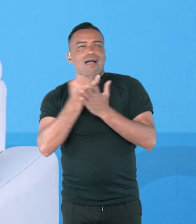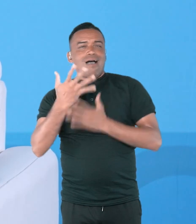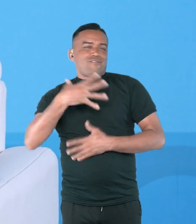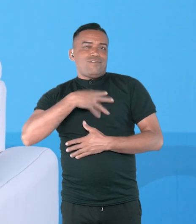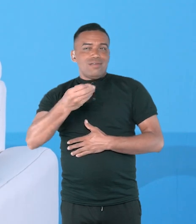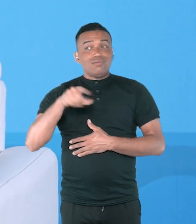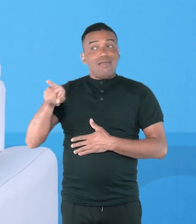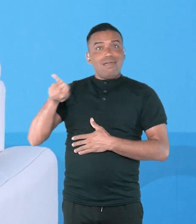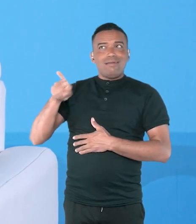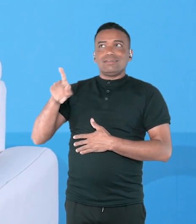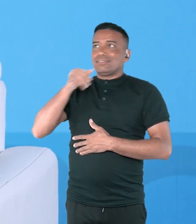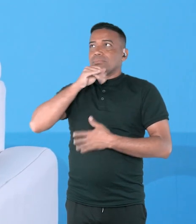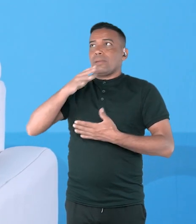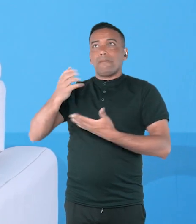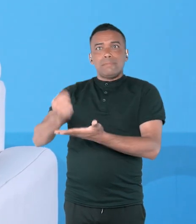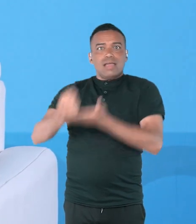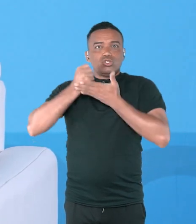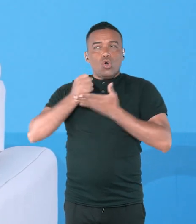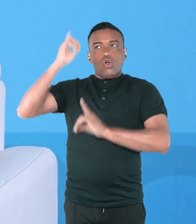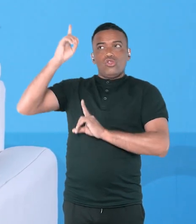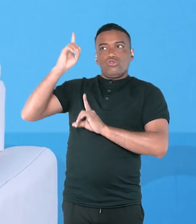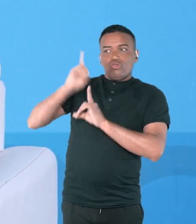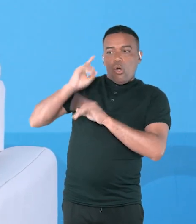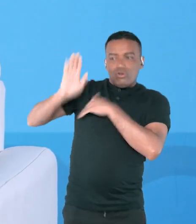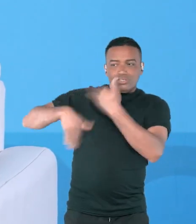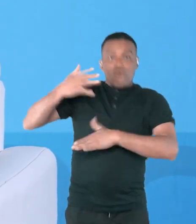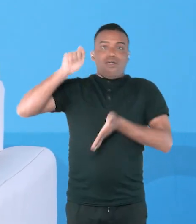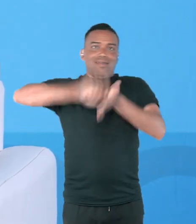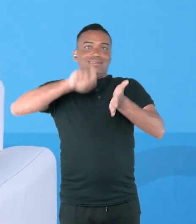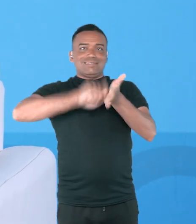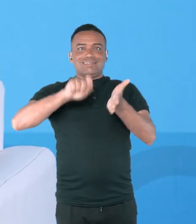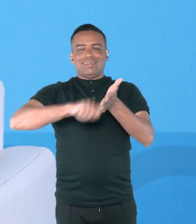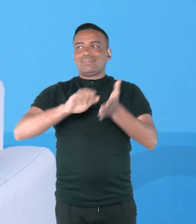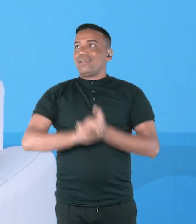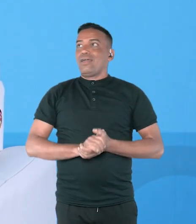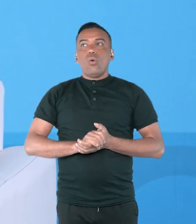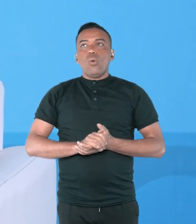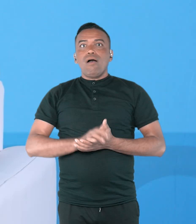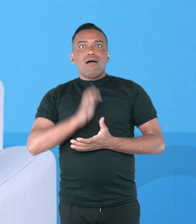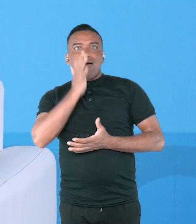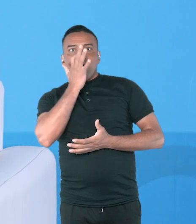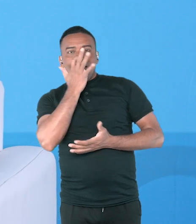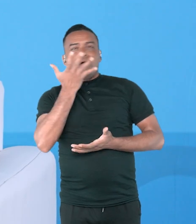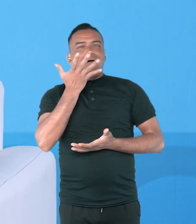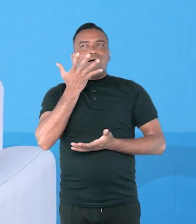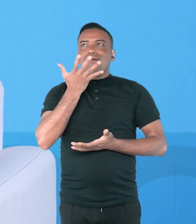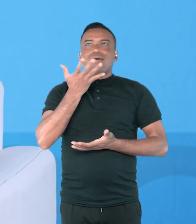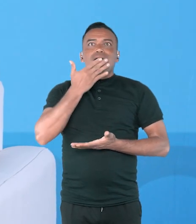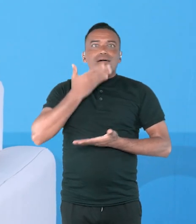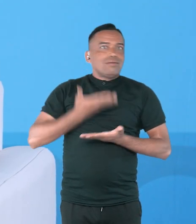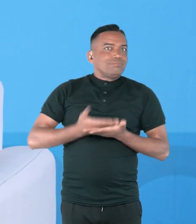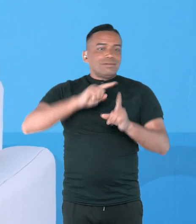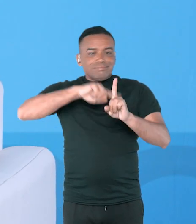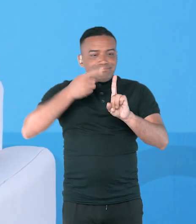ser escrevente, porque eu fiquei tão impressionada com a maternidade, não com a maternidade